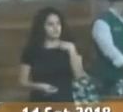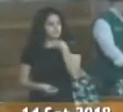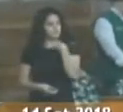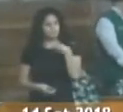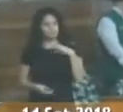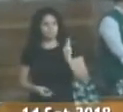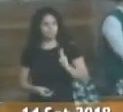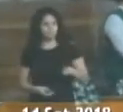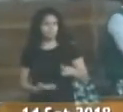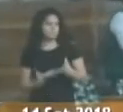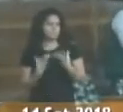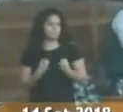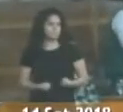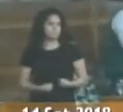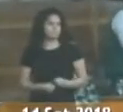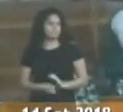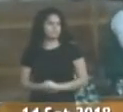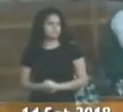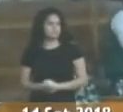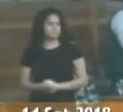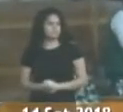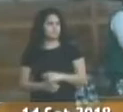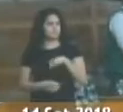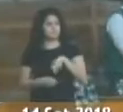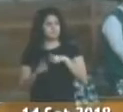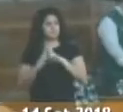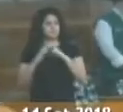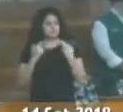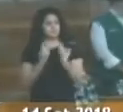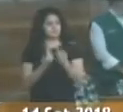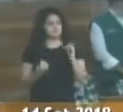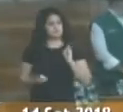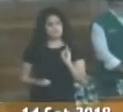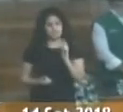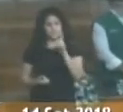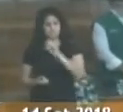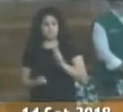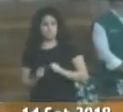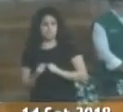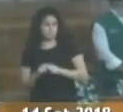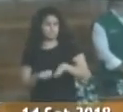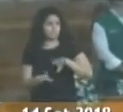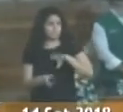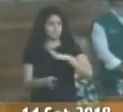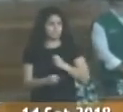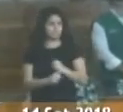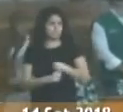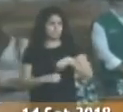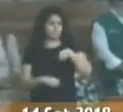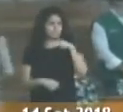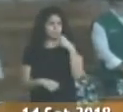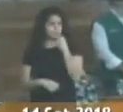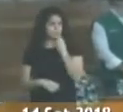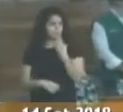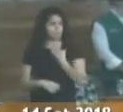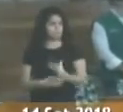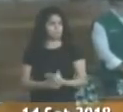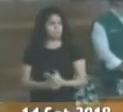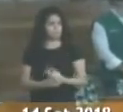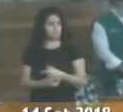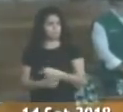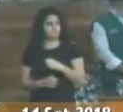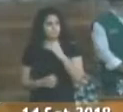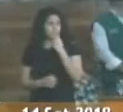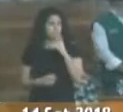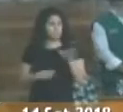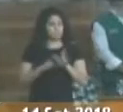tolerar. E, no meu ponto de vista, essa audiência pública, se não produzir resultados muito concretos, ela vai ser uma boa